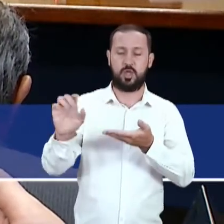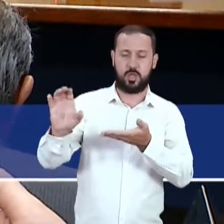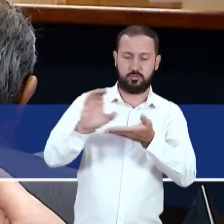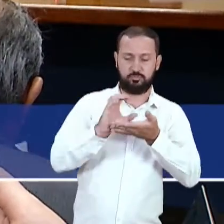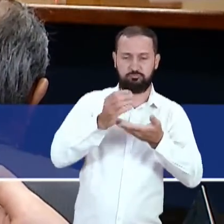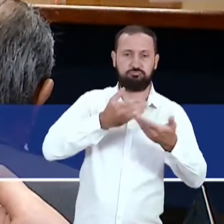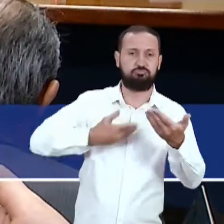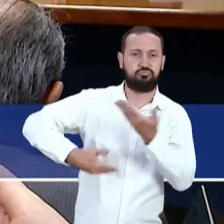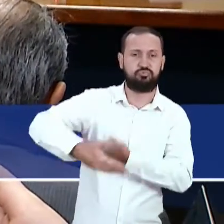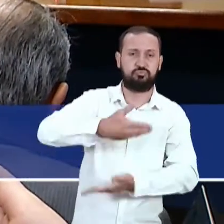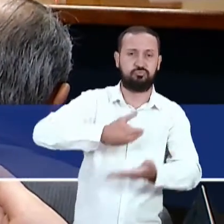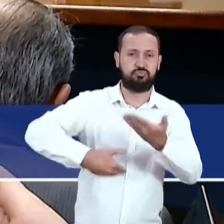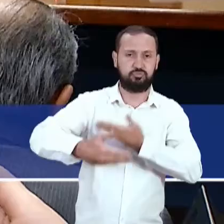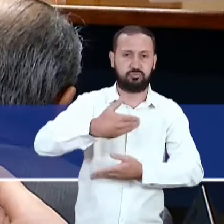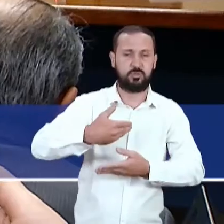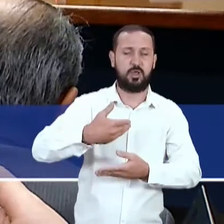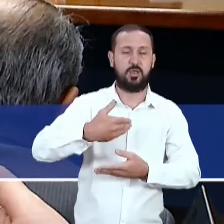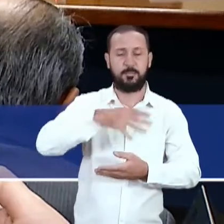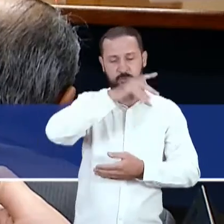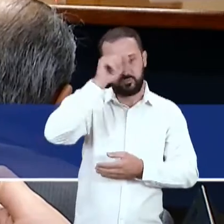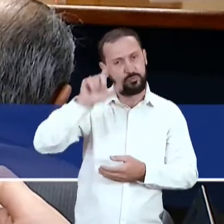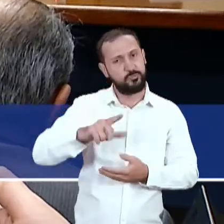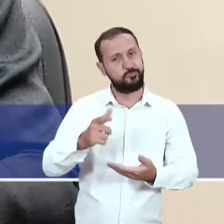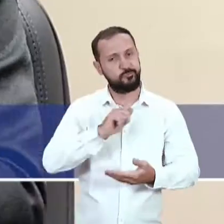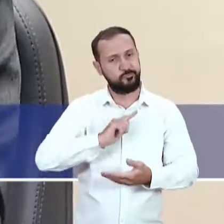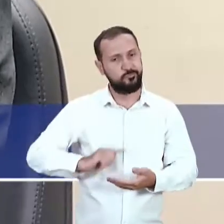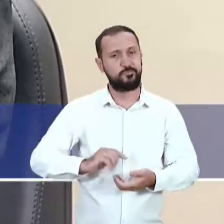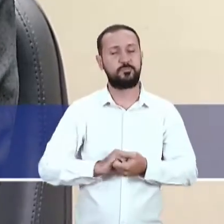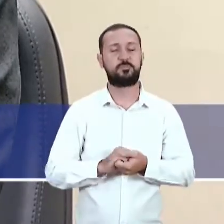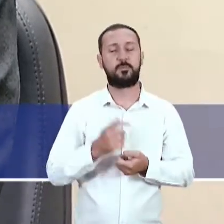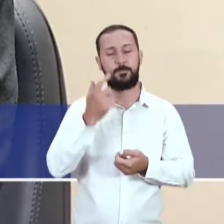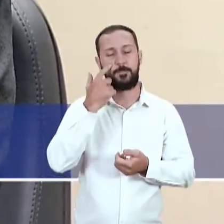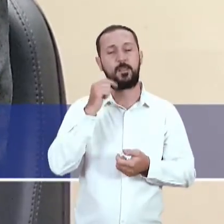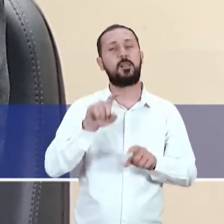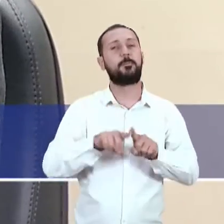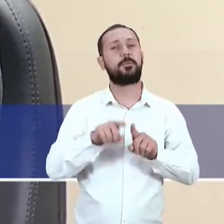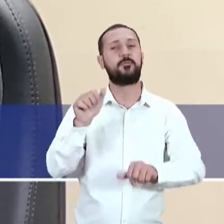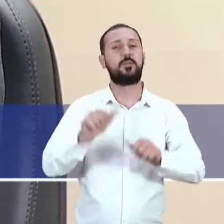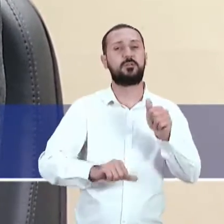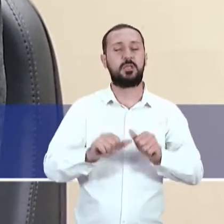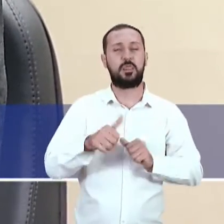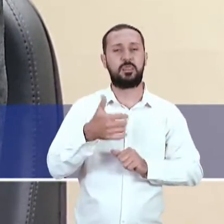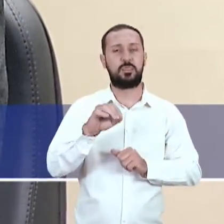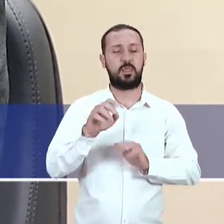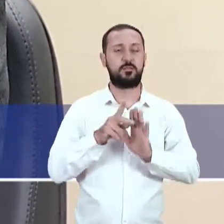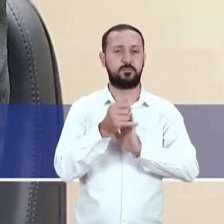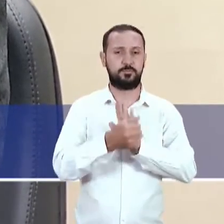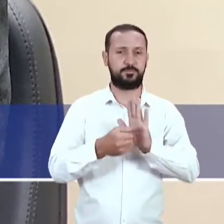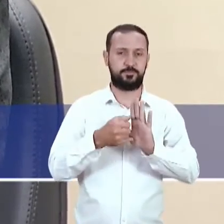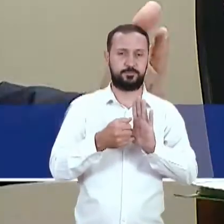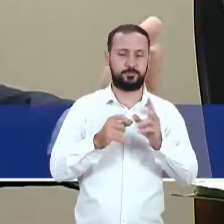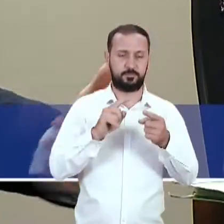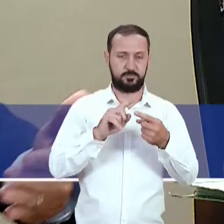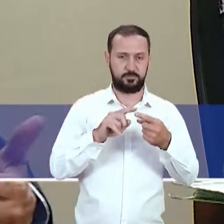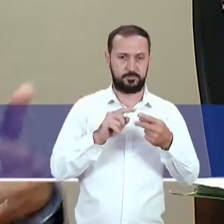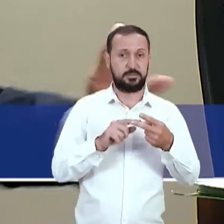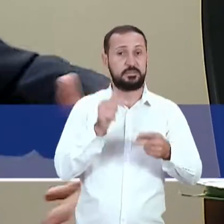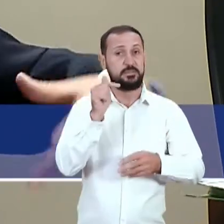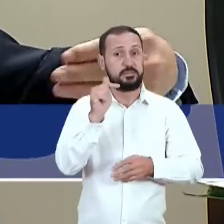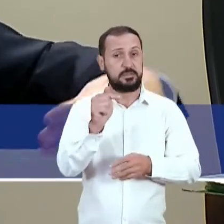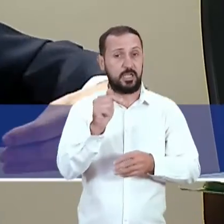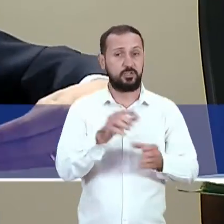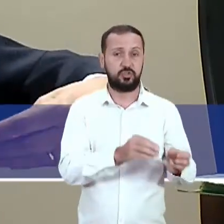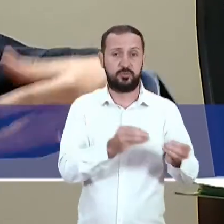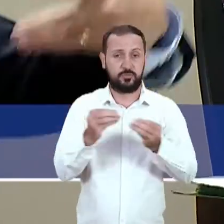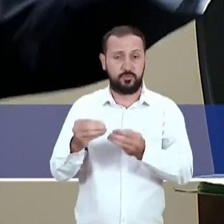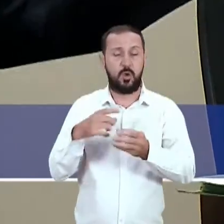possibilitar fluxo de caixa ao Estado de Mato Grosso do Sul. Durante a reunião foram analisados 10 projetos e 7 vão